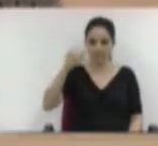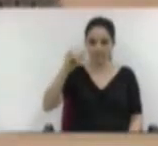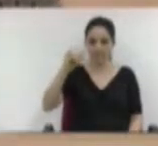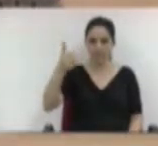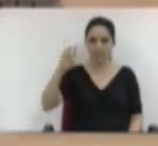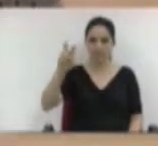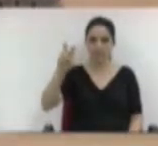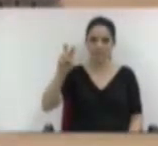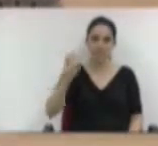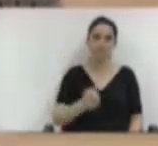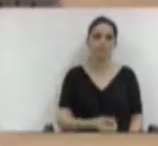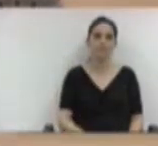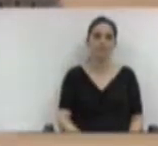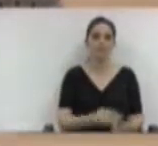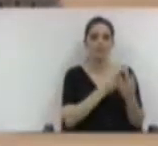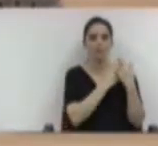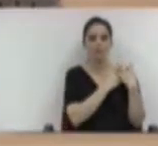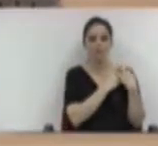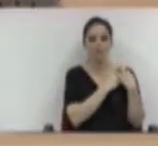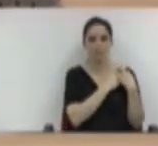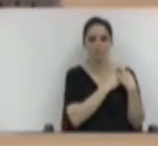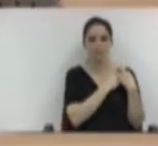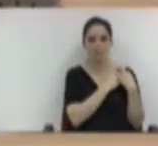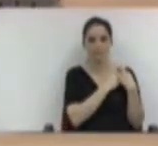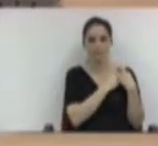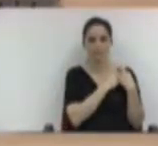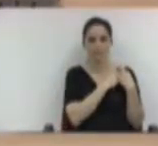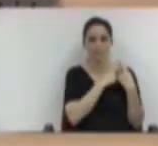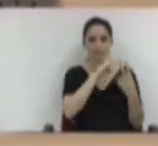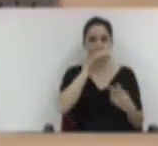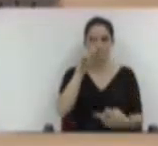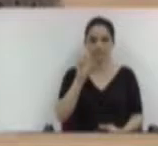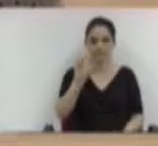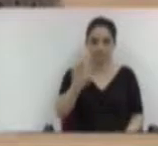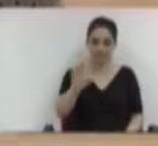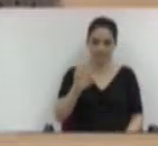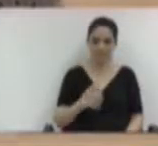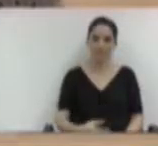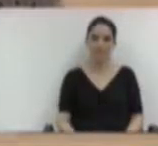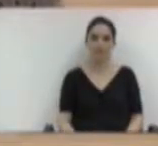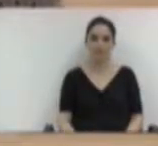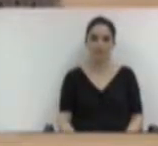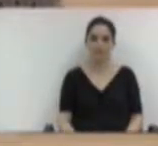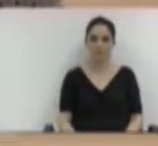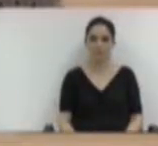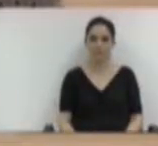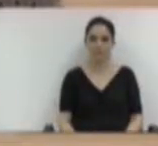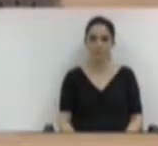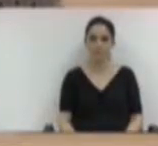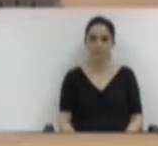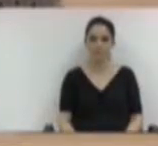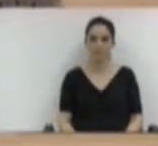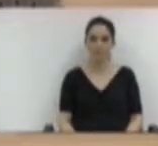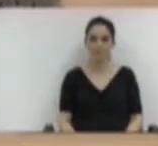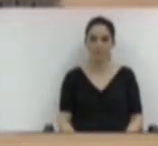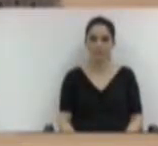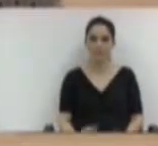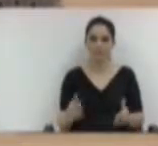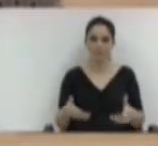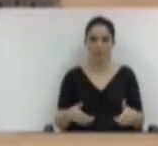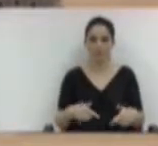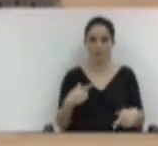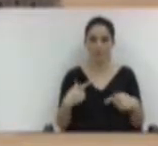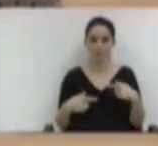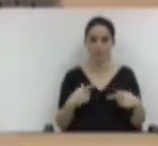907/2015, autor vereador José Roberto Bernardo. O requerimento de número 907 do vereador Zé Damix